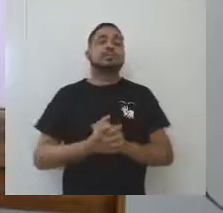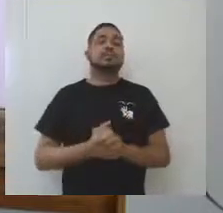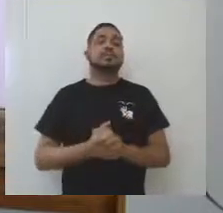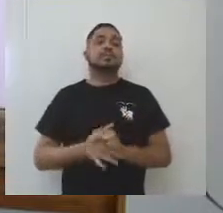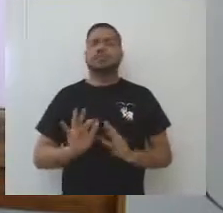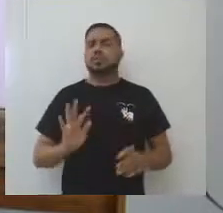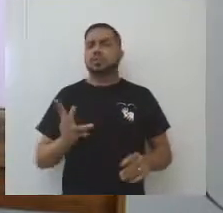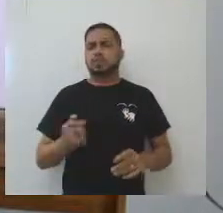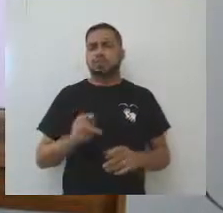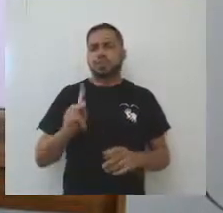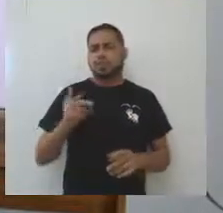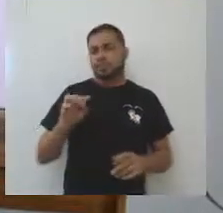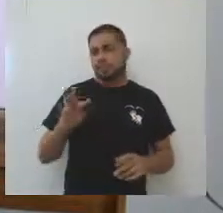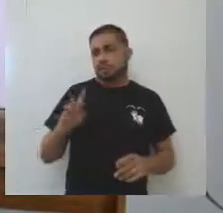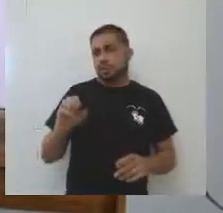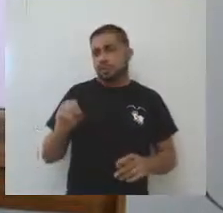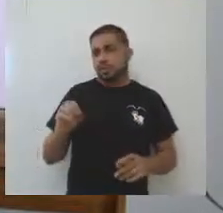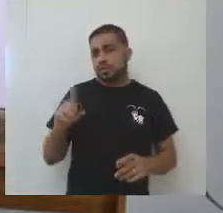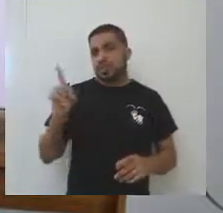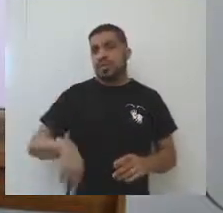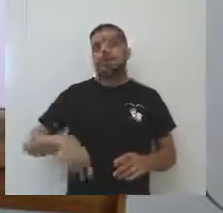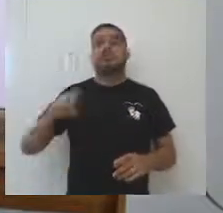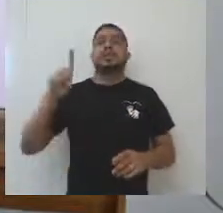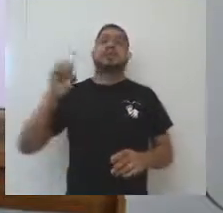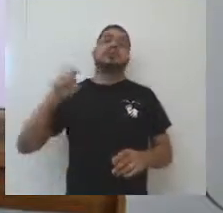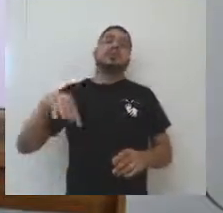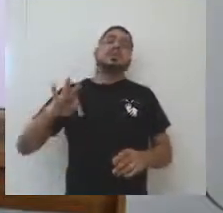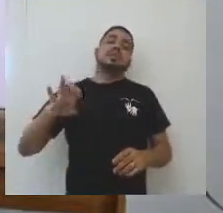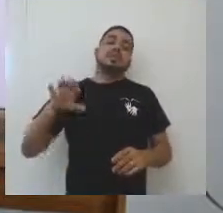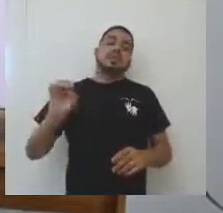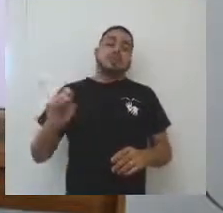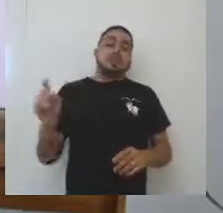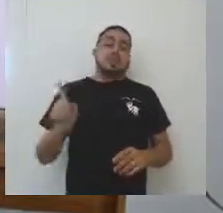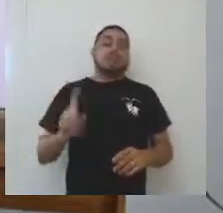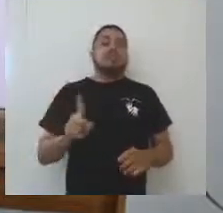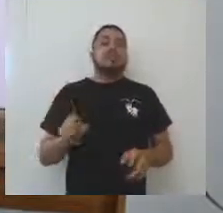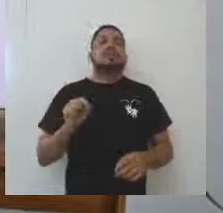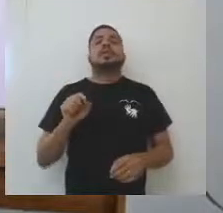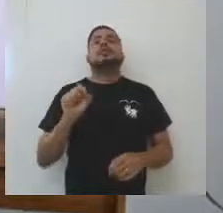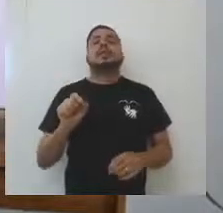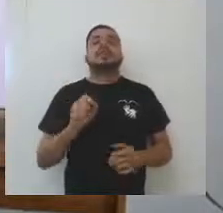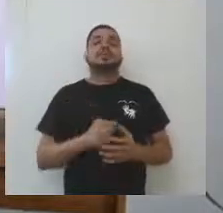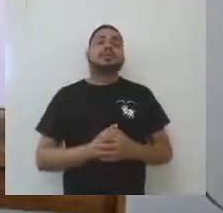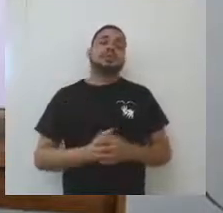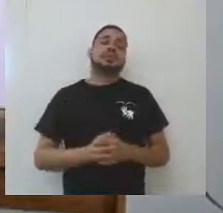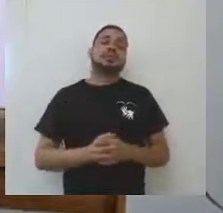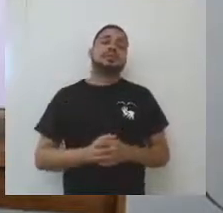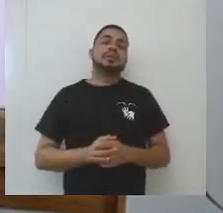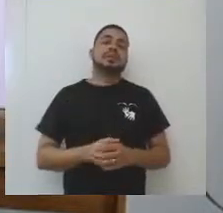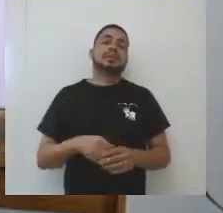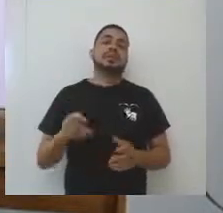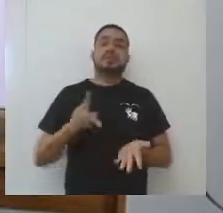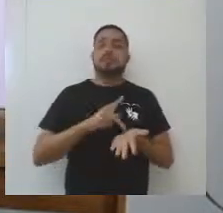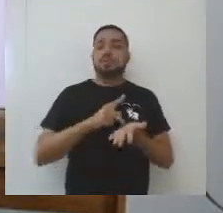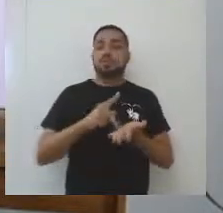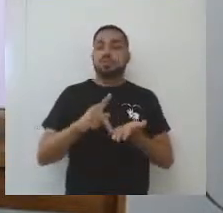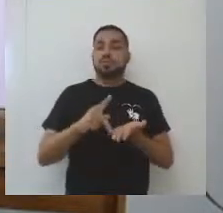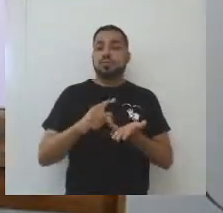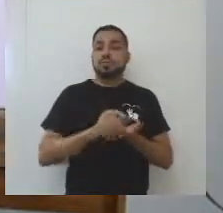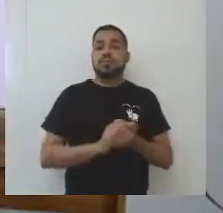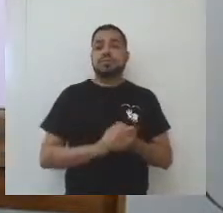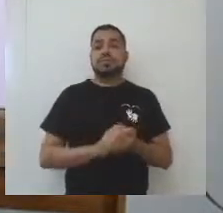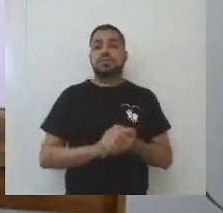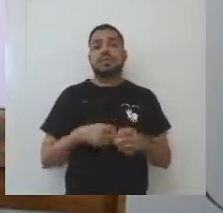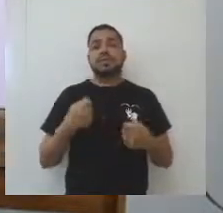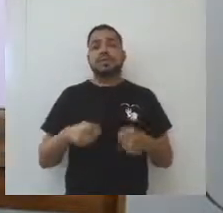todo híbrido é dominante. Então, se o dominante não for híbrido, ele é o quê, Natinha? Olha pra cá. Ele é puro. Tu tem que